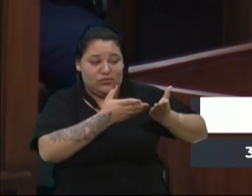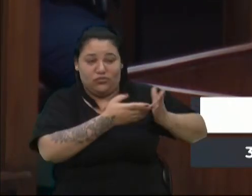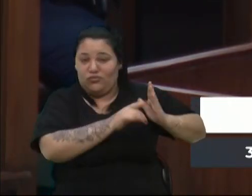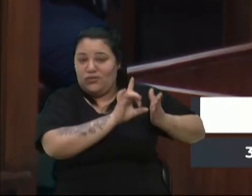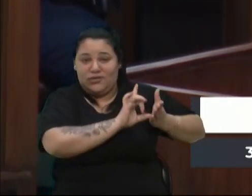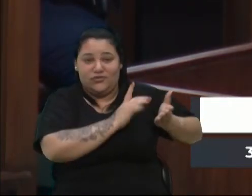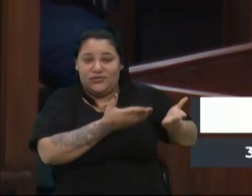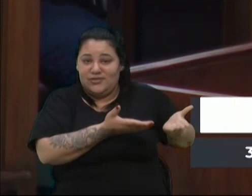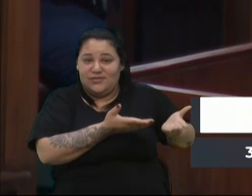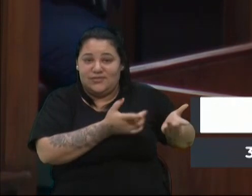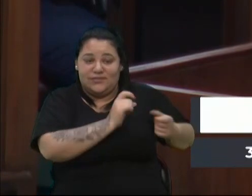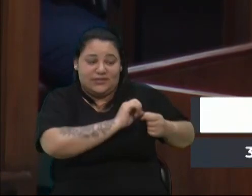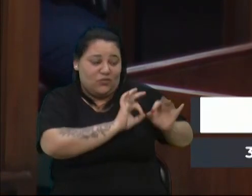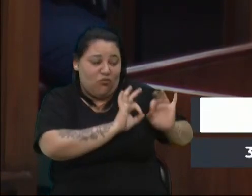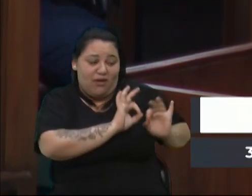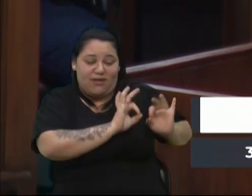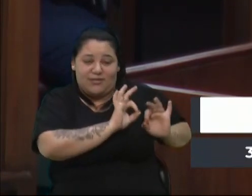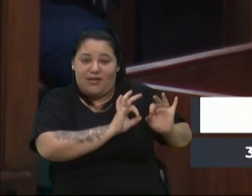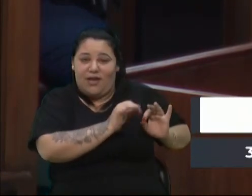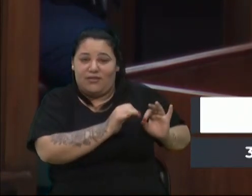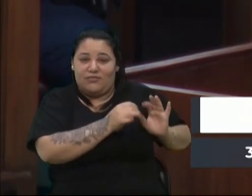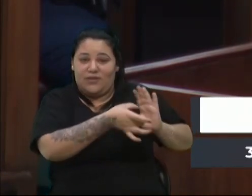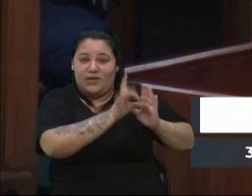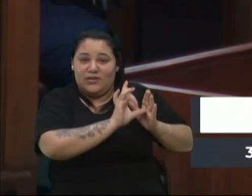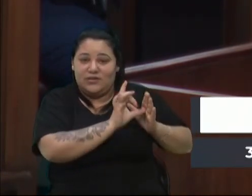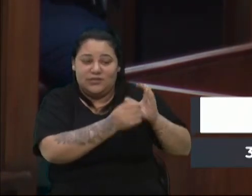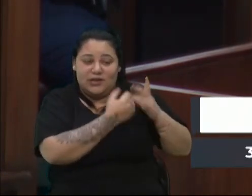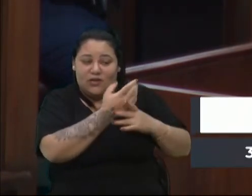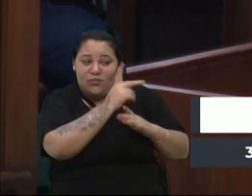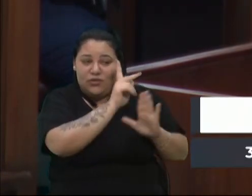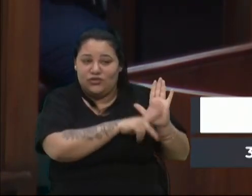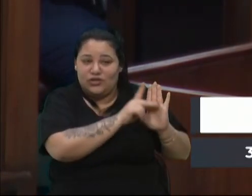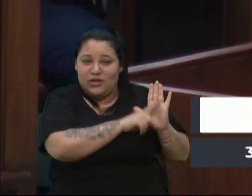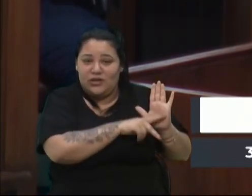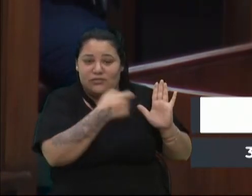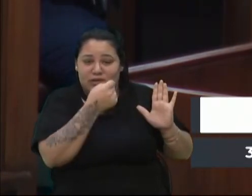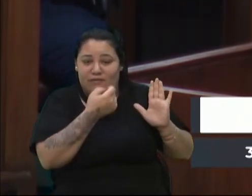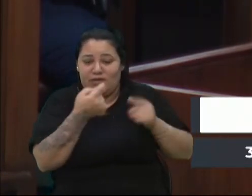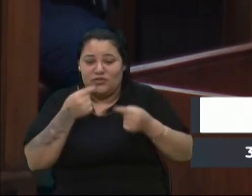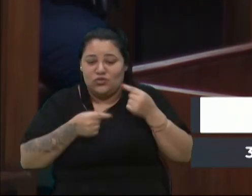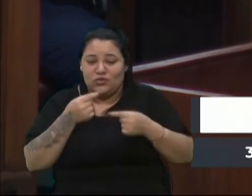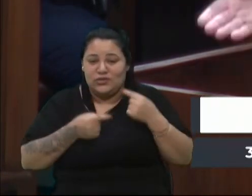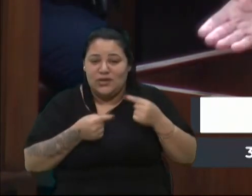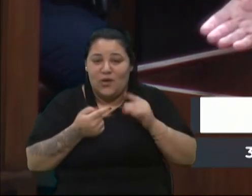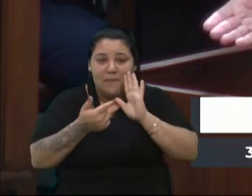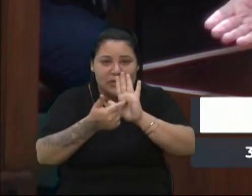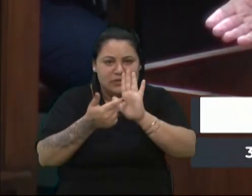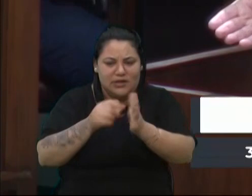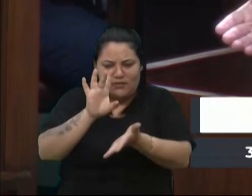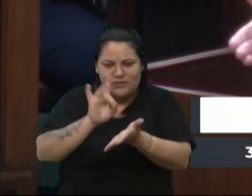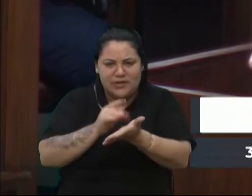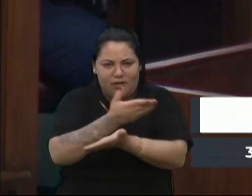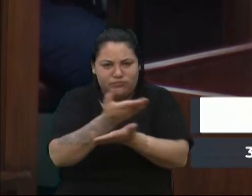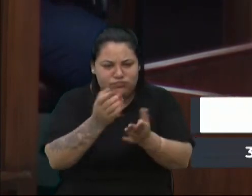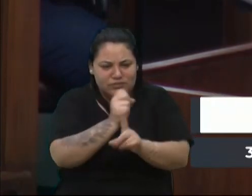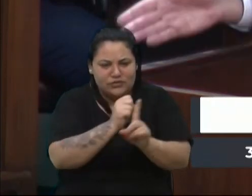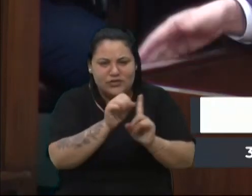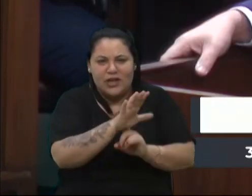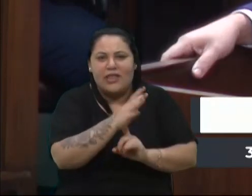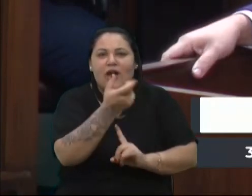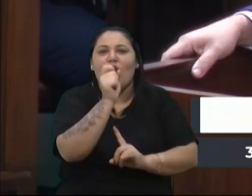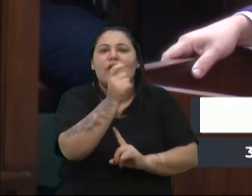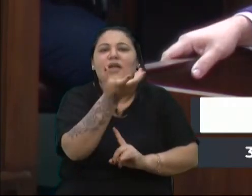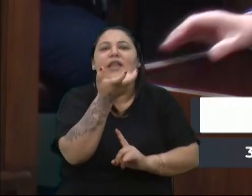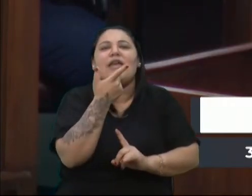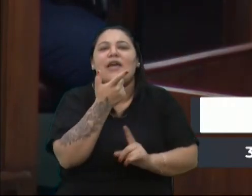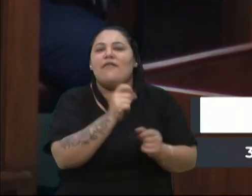ter vamos dizer, uma elaboração de um projeto, tem que ter sido discutido, enfim, apresentado para a sociedade o que pretende